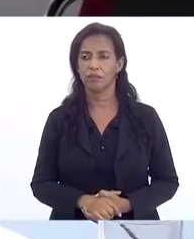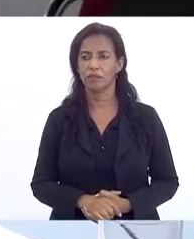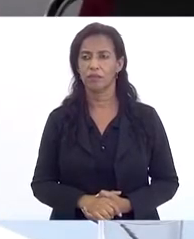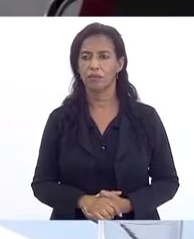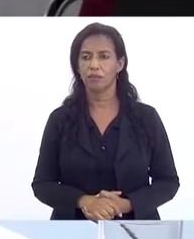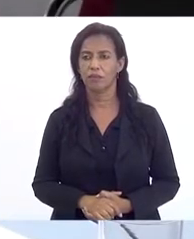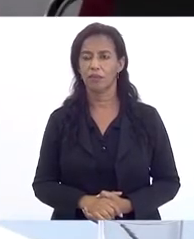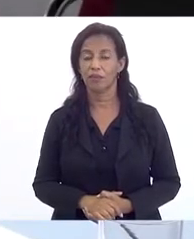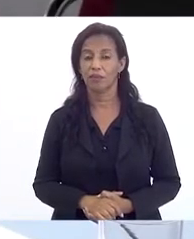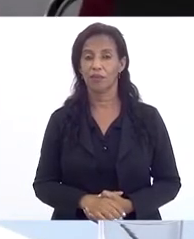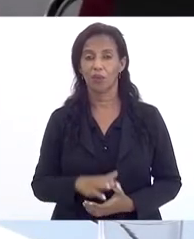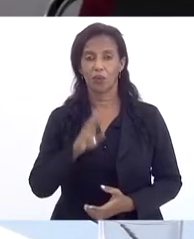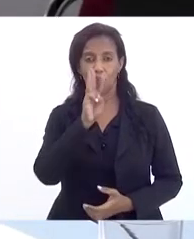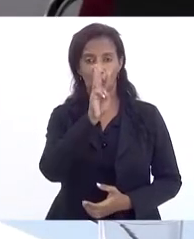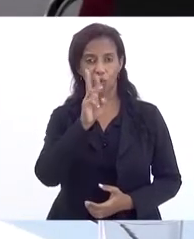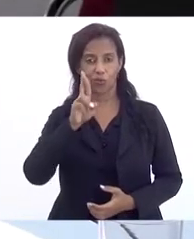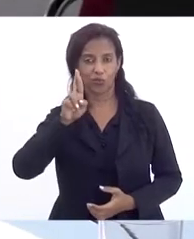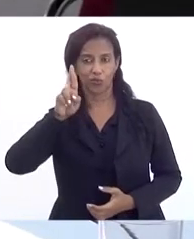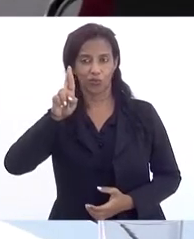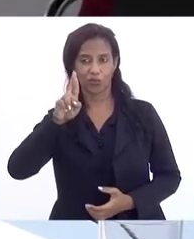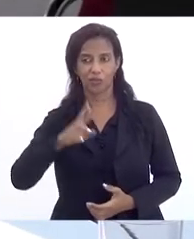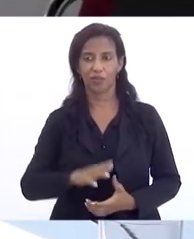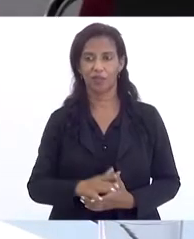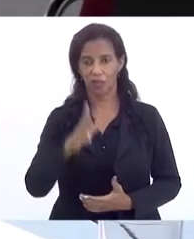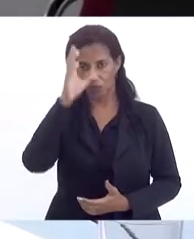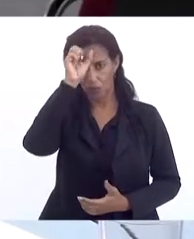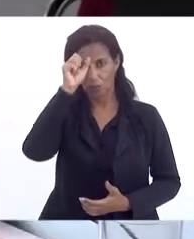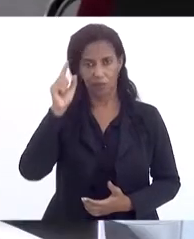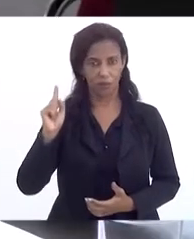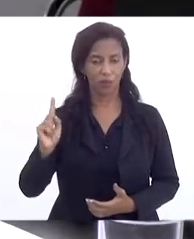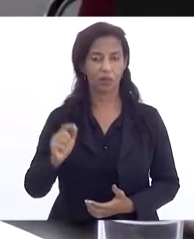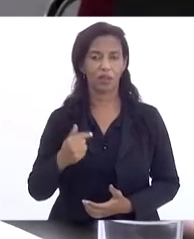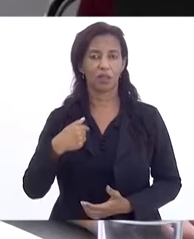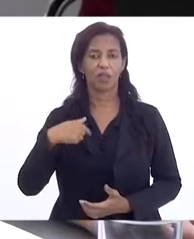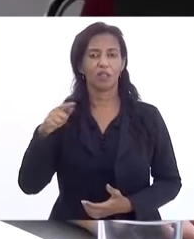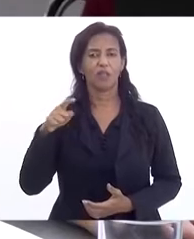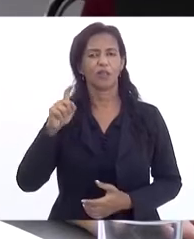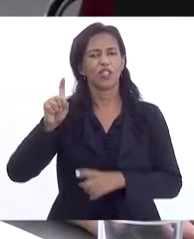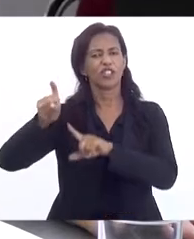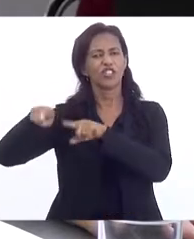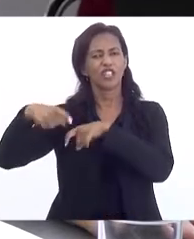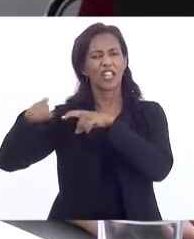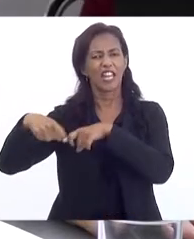Washington Reis. Aprendi com ele. Uma vez eu fui a Xerém e